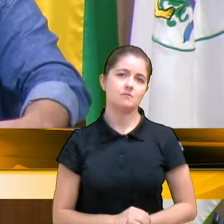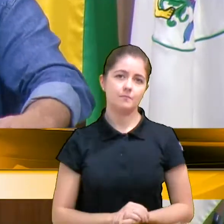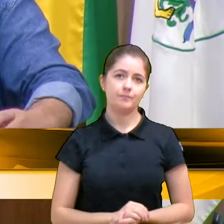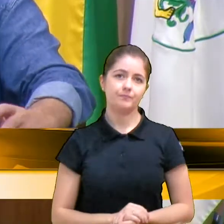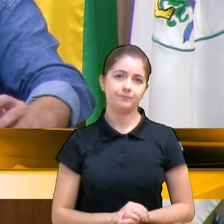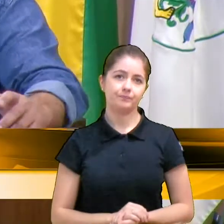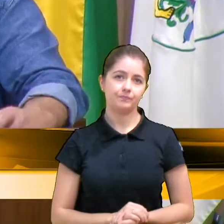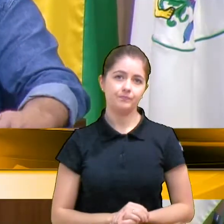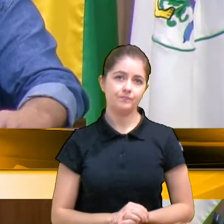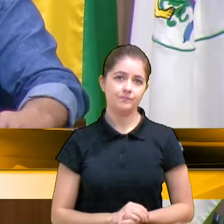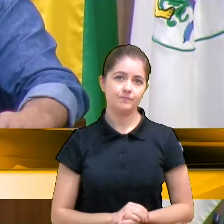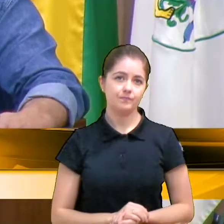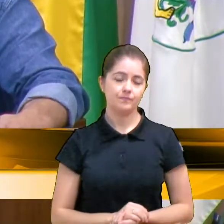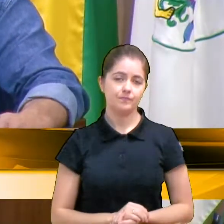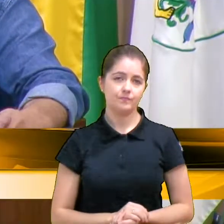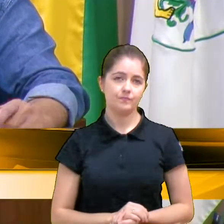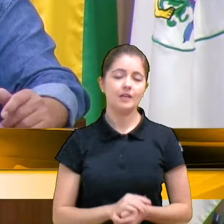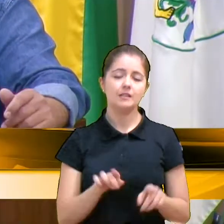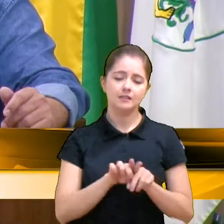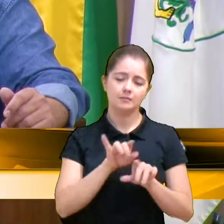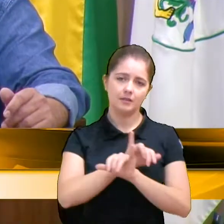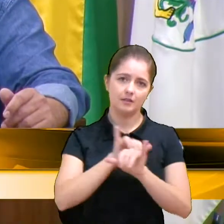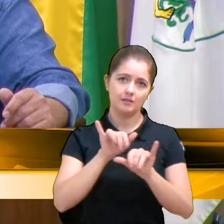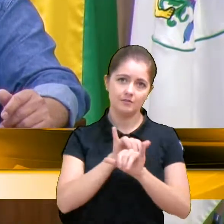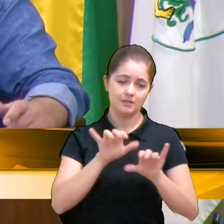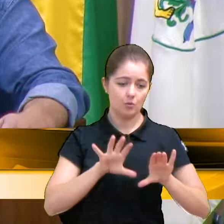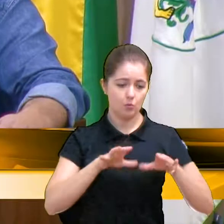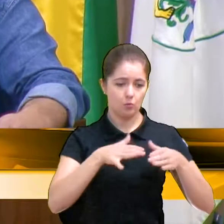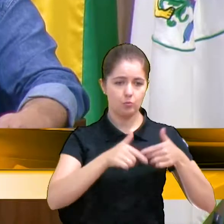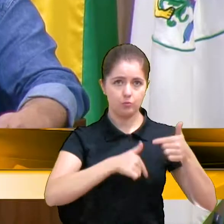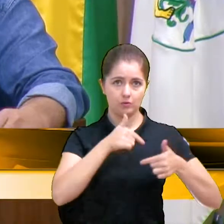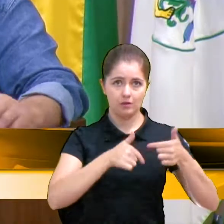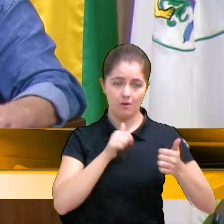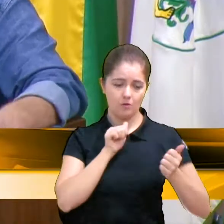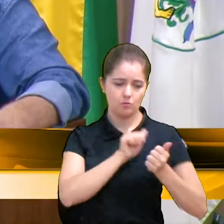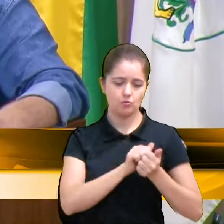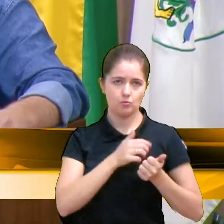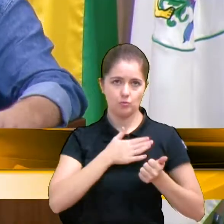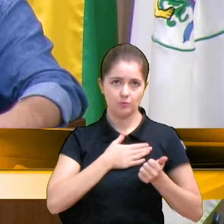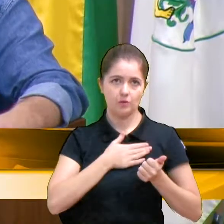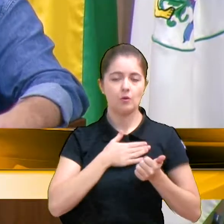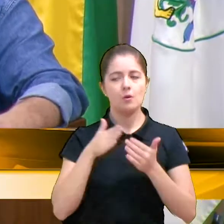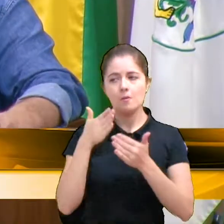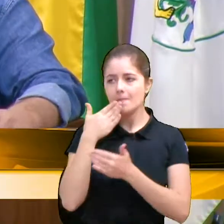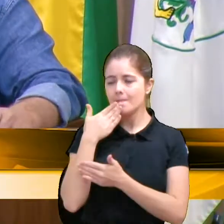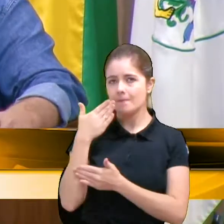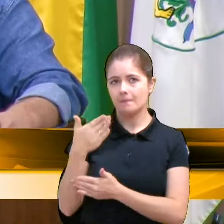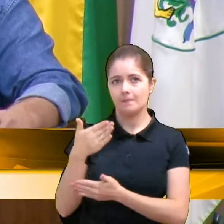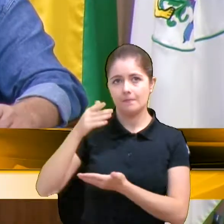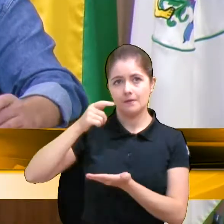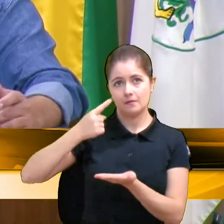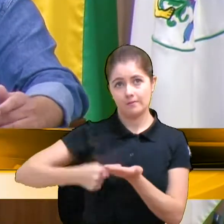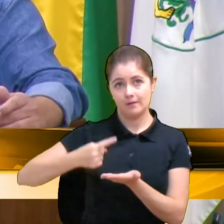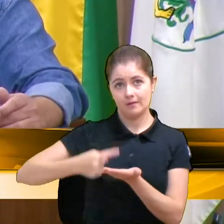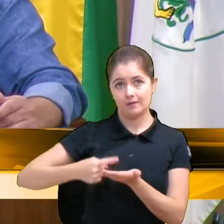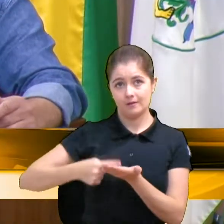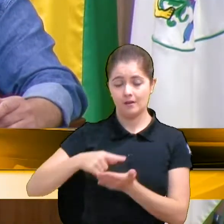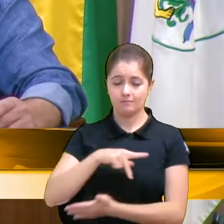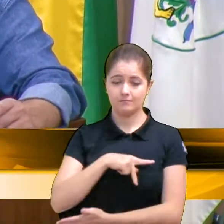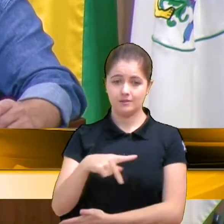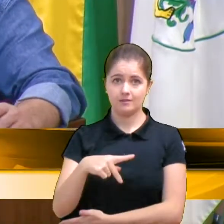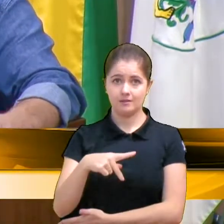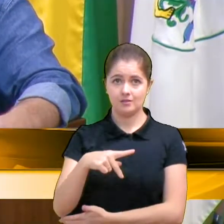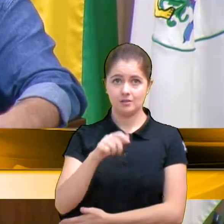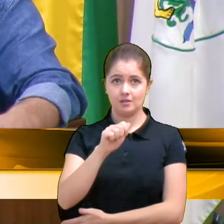Quero dizer que quando a assessoria solicitou então essa agenda lá no presidente da SIC, eles